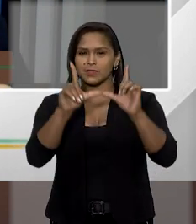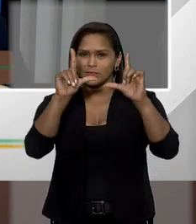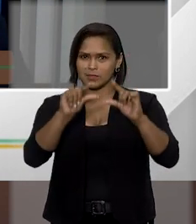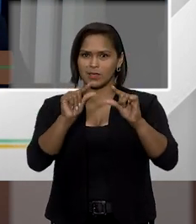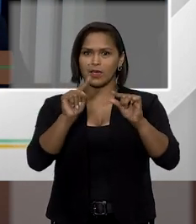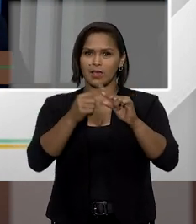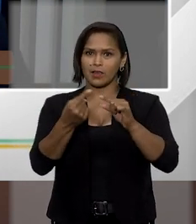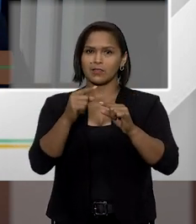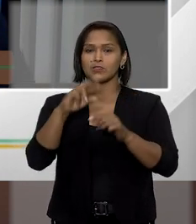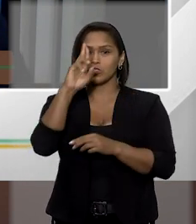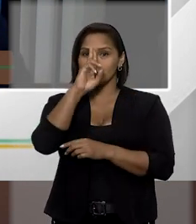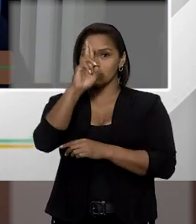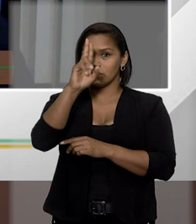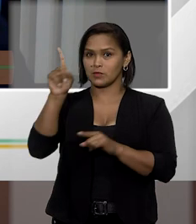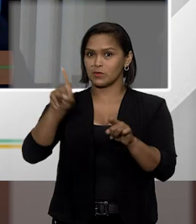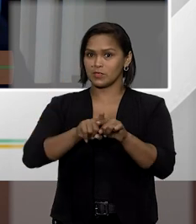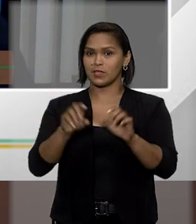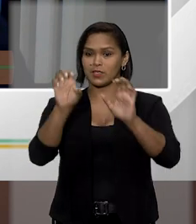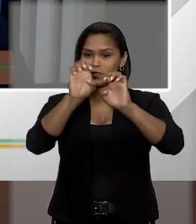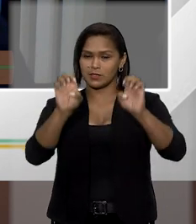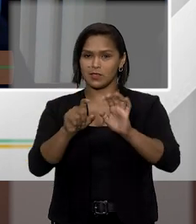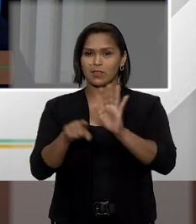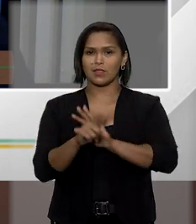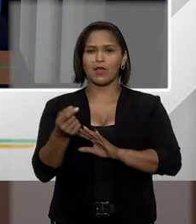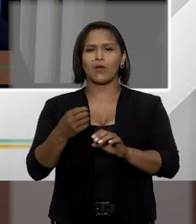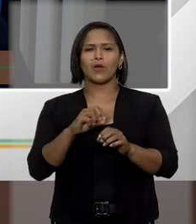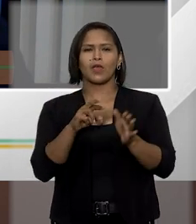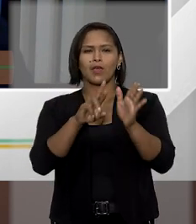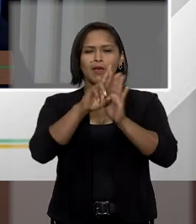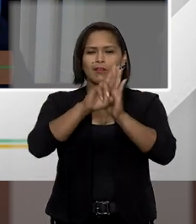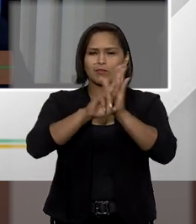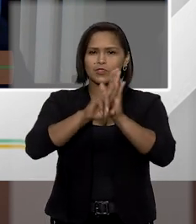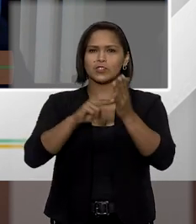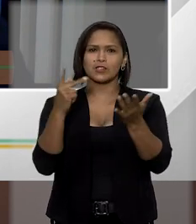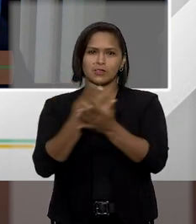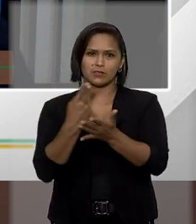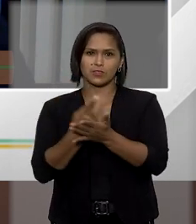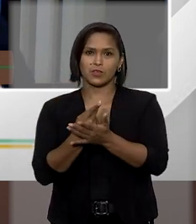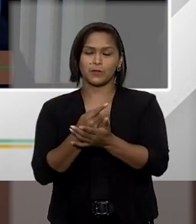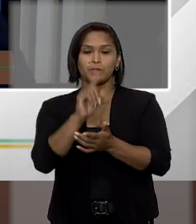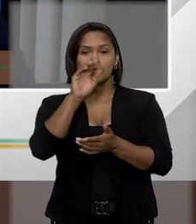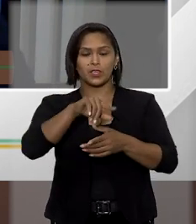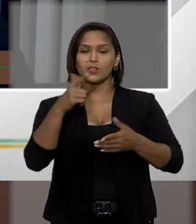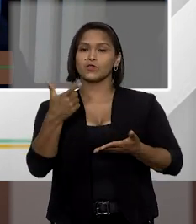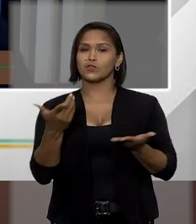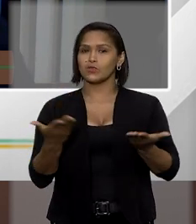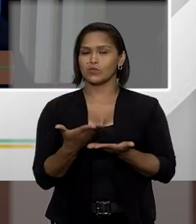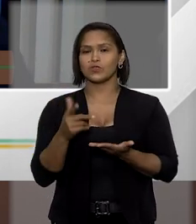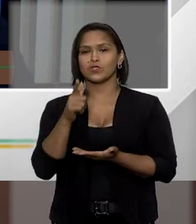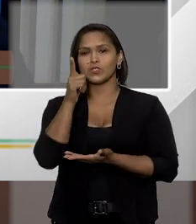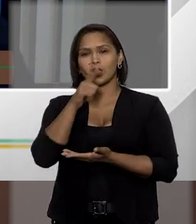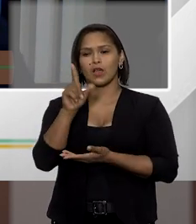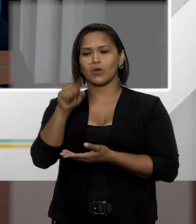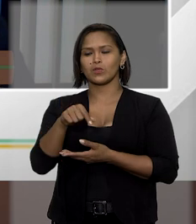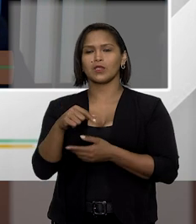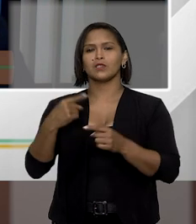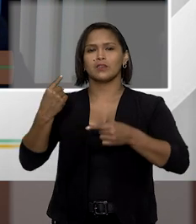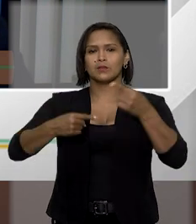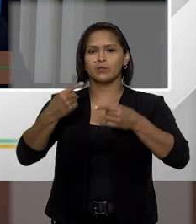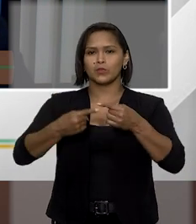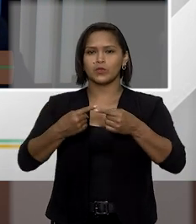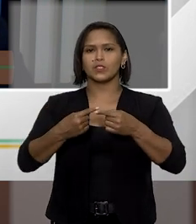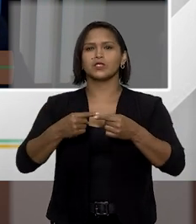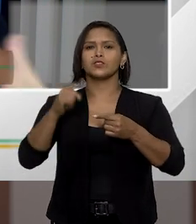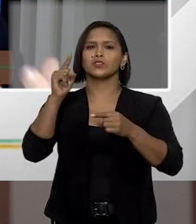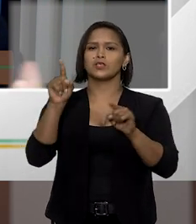pequena, de uma responsabilidade estatal que diz respeito à investigação de atos ilícitos. Isso já acontece, por exemplo, com as políticas